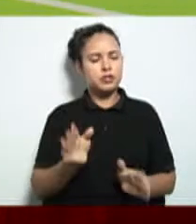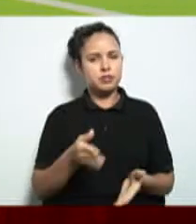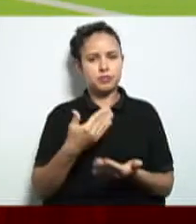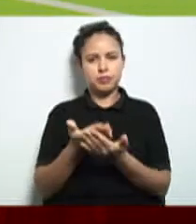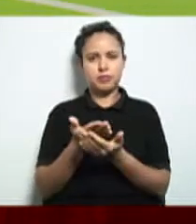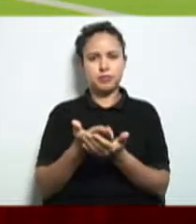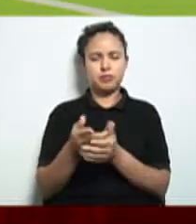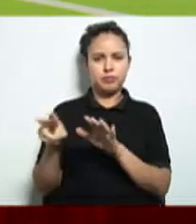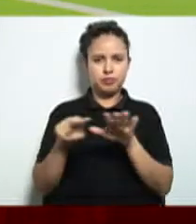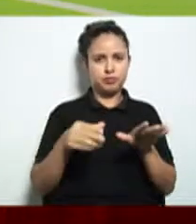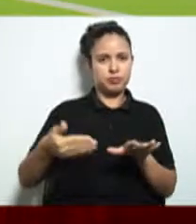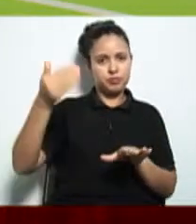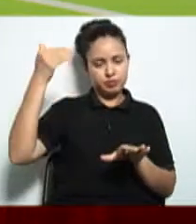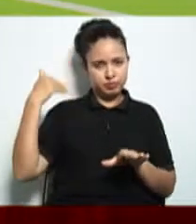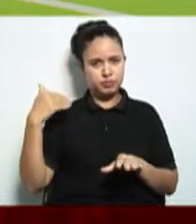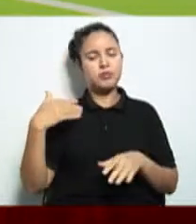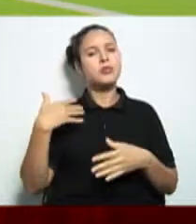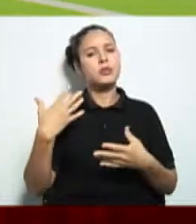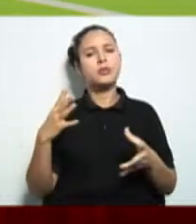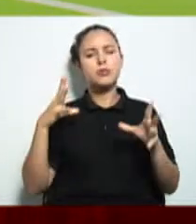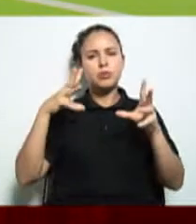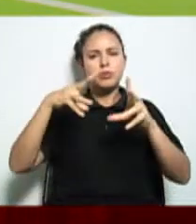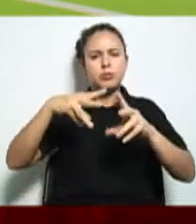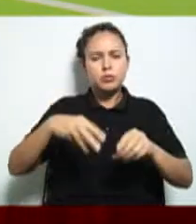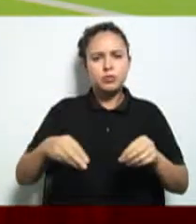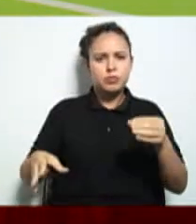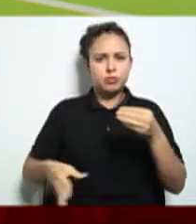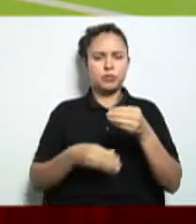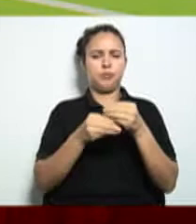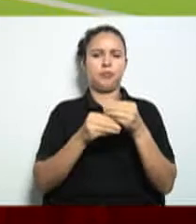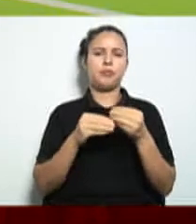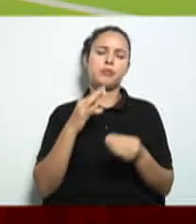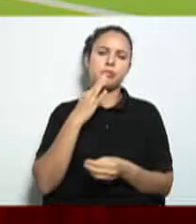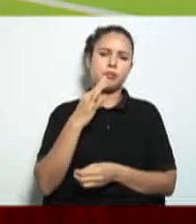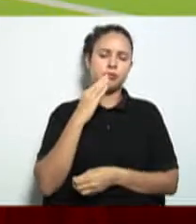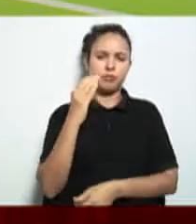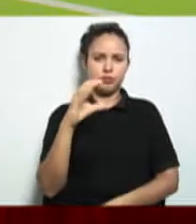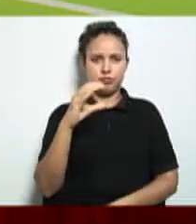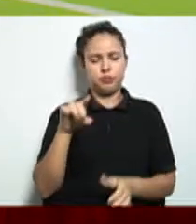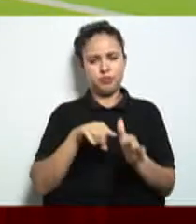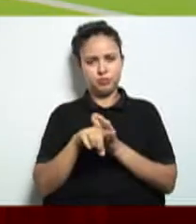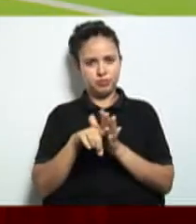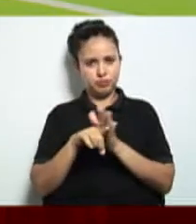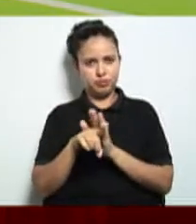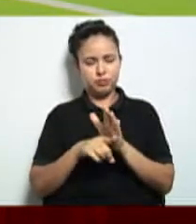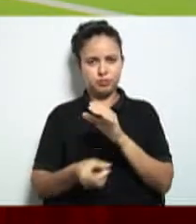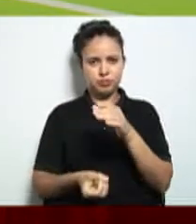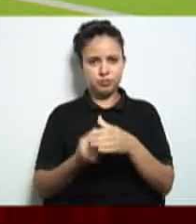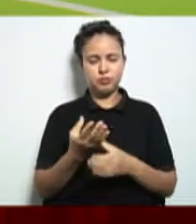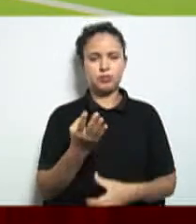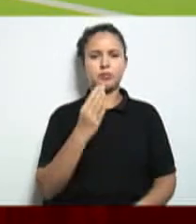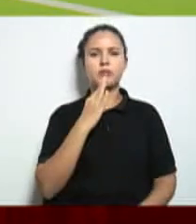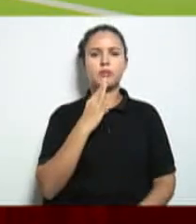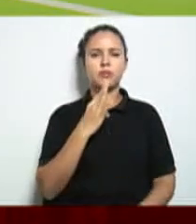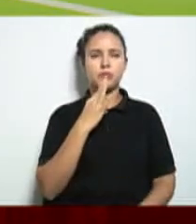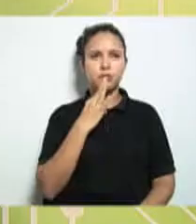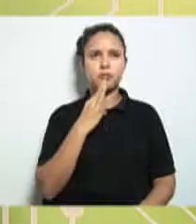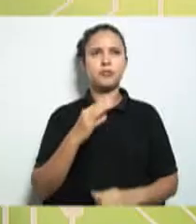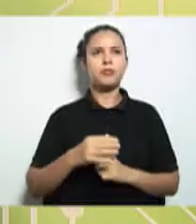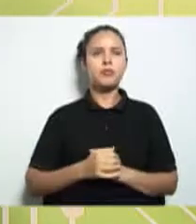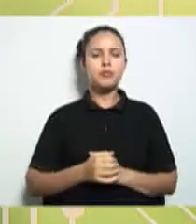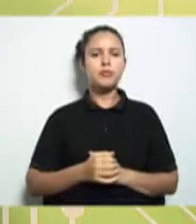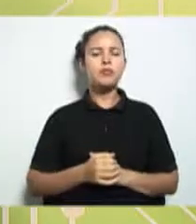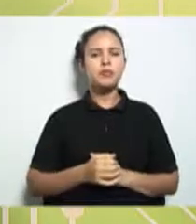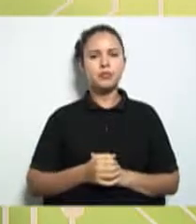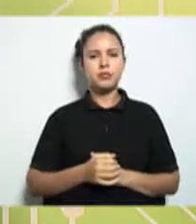isso complementa o conhecimento científico, realizado por meio de pesquisa para a produção do conhecimento. E na aula